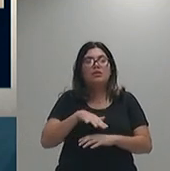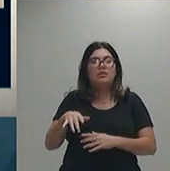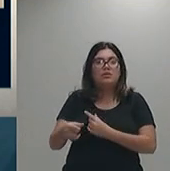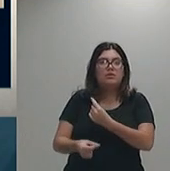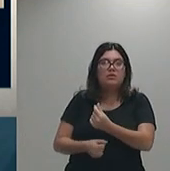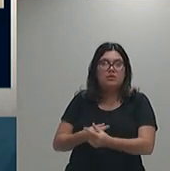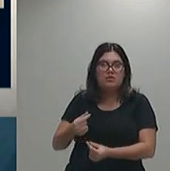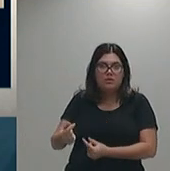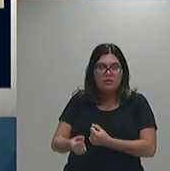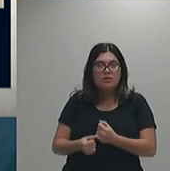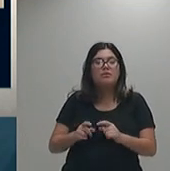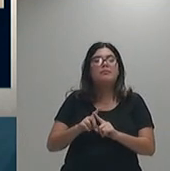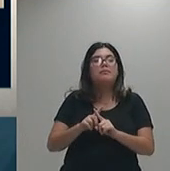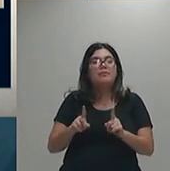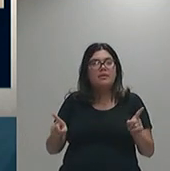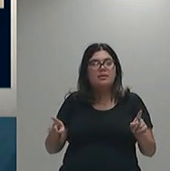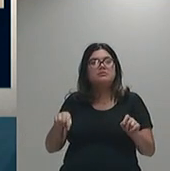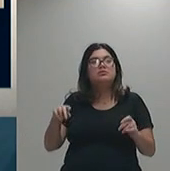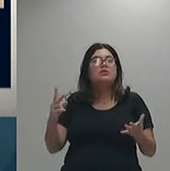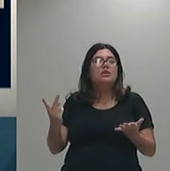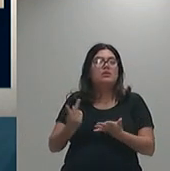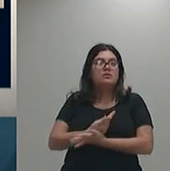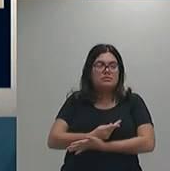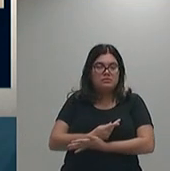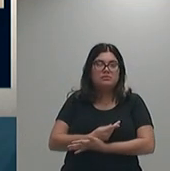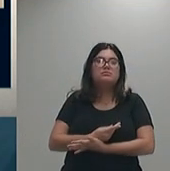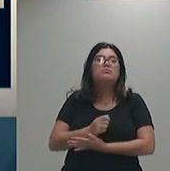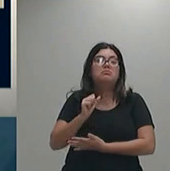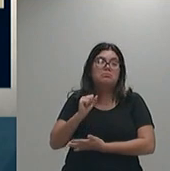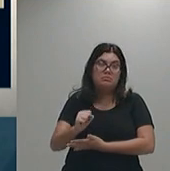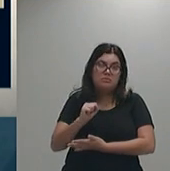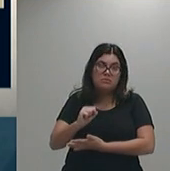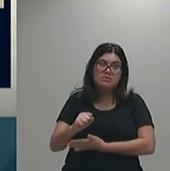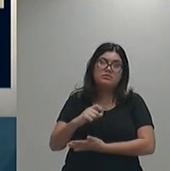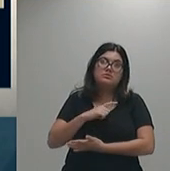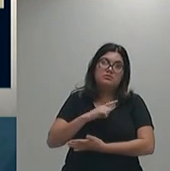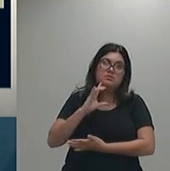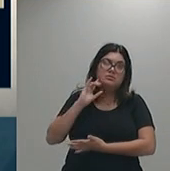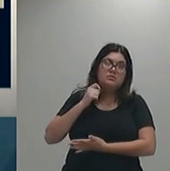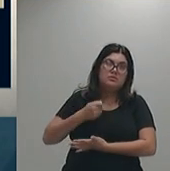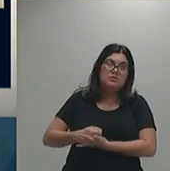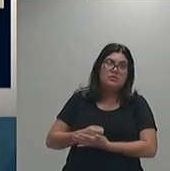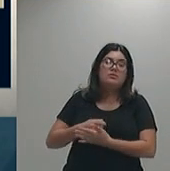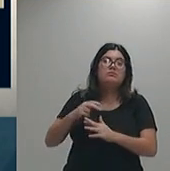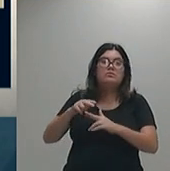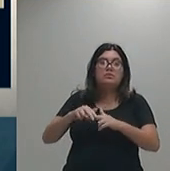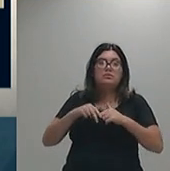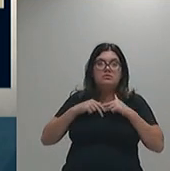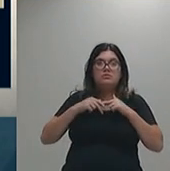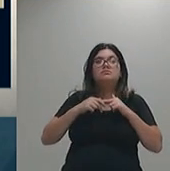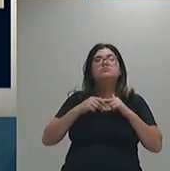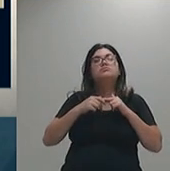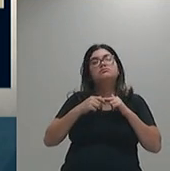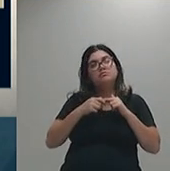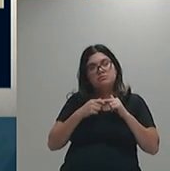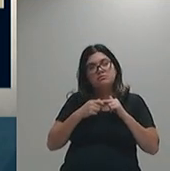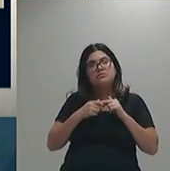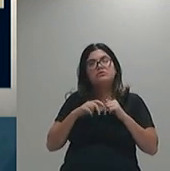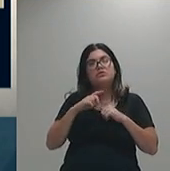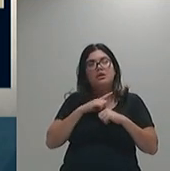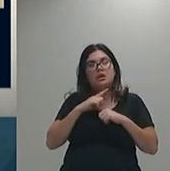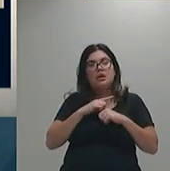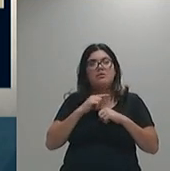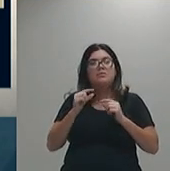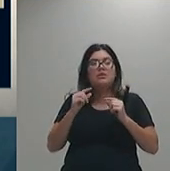dúvida mas em prédios estudaria o árbitro pode ser um sapateiros uma causa à resolução de pequena